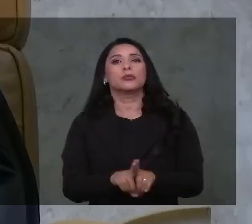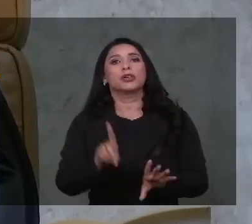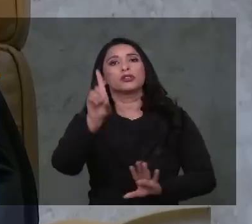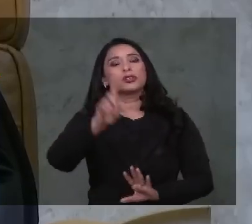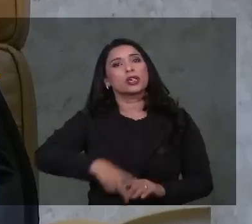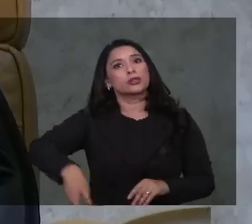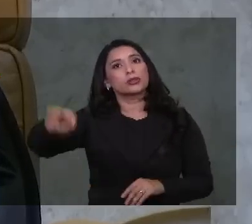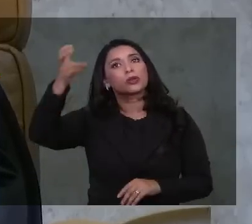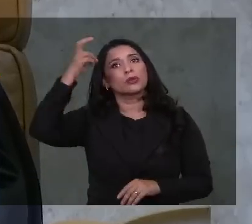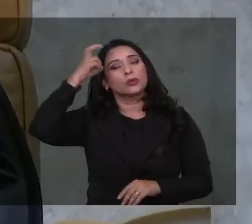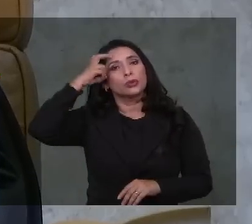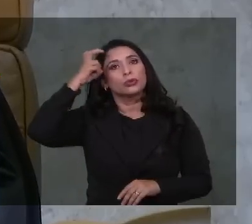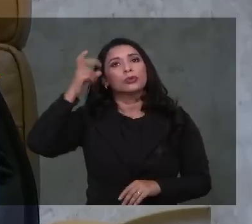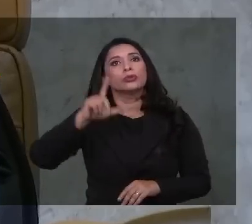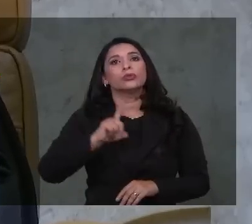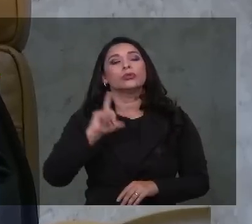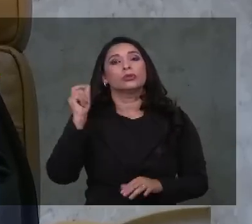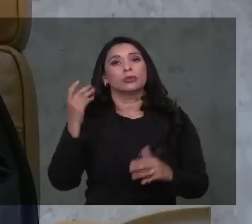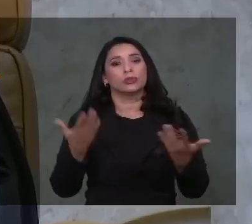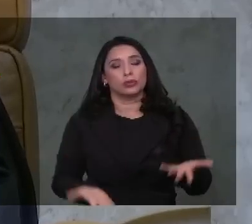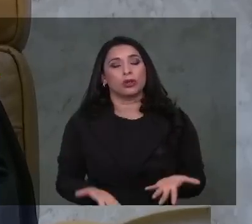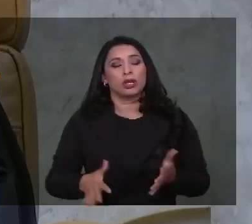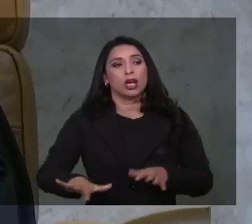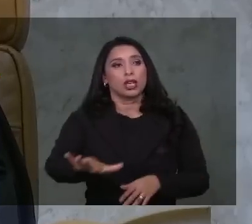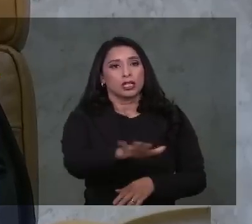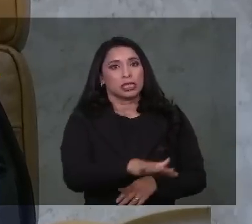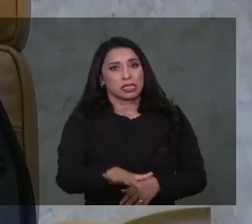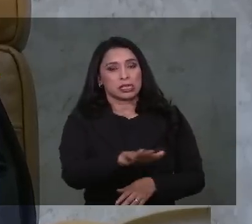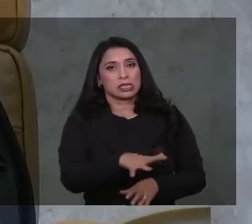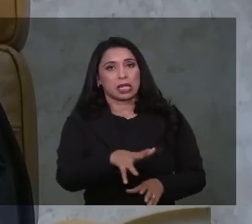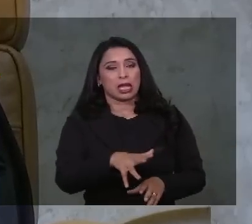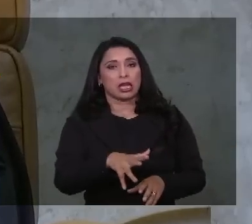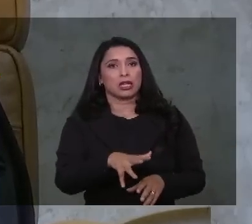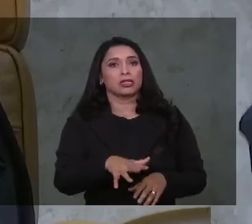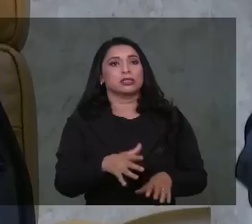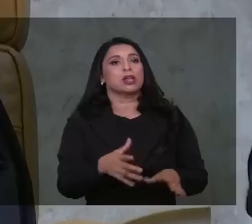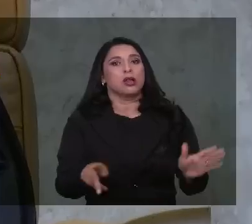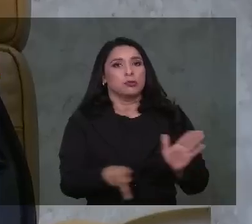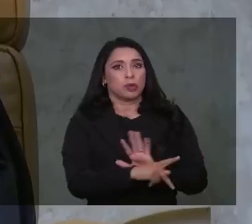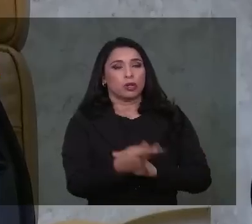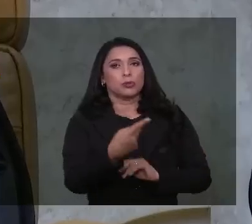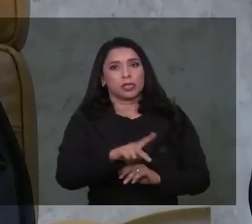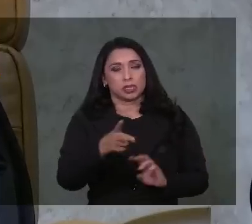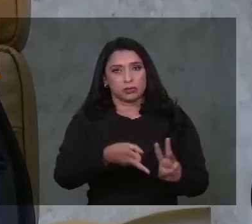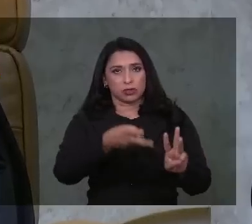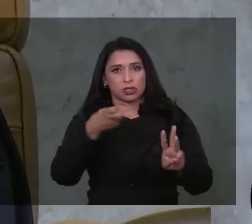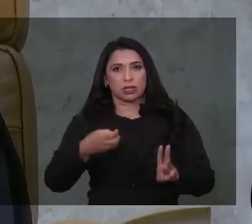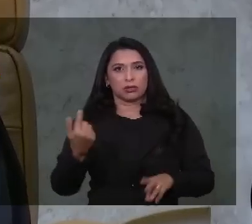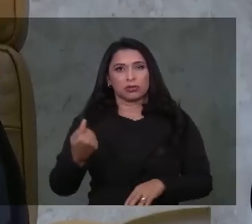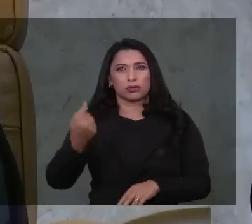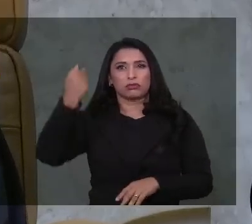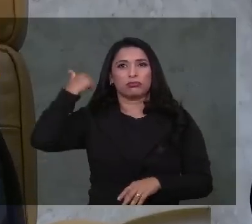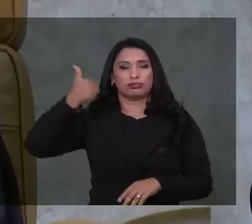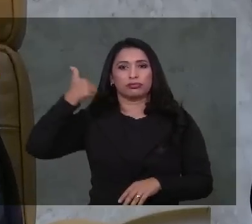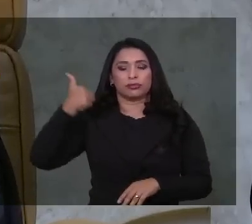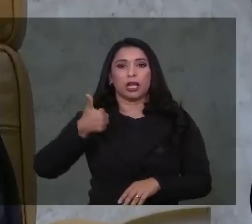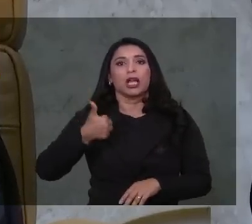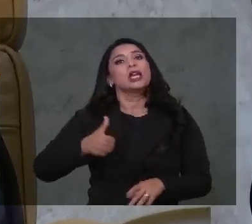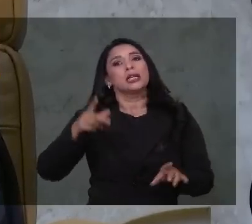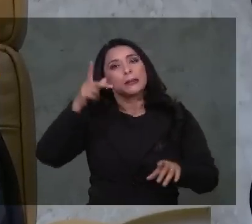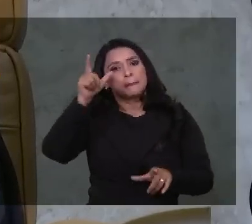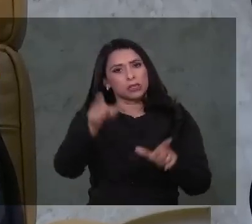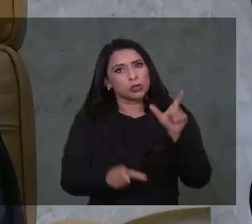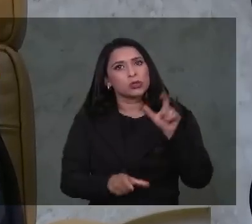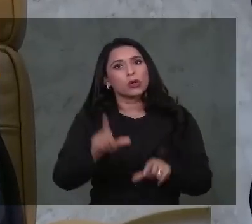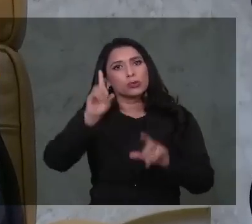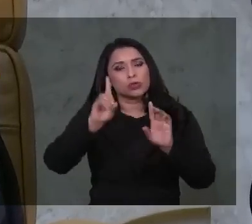cultura e, ao menos, uma parte de suas terras originárias. Atuamos ainda para que pessoas com deficiência sejam